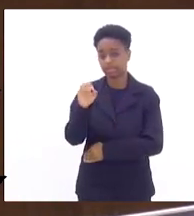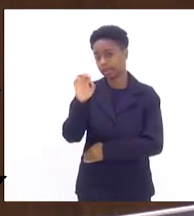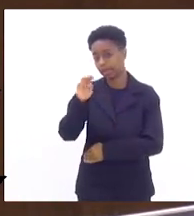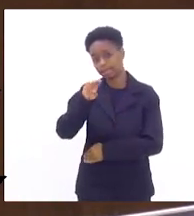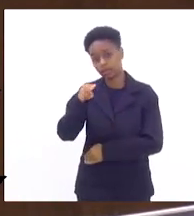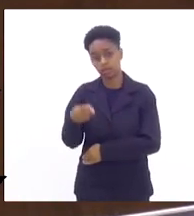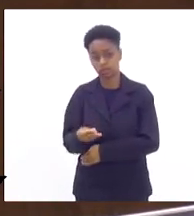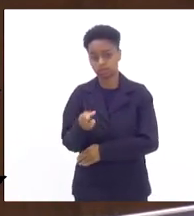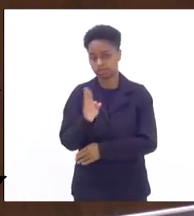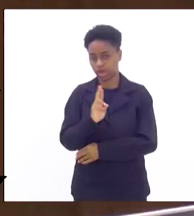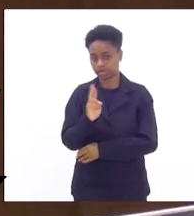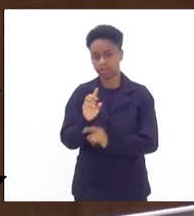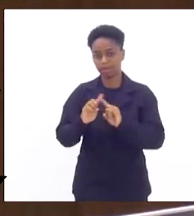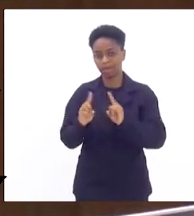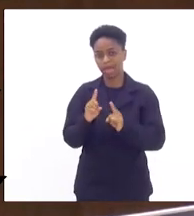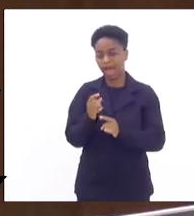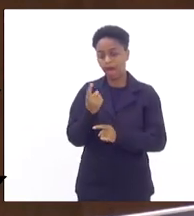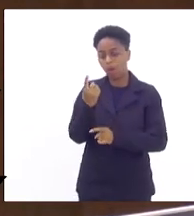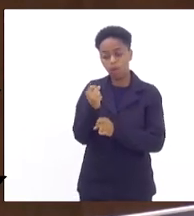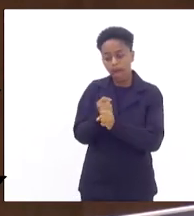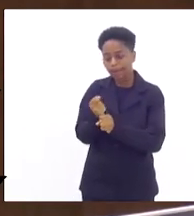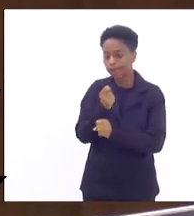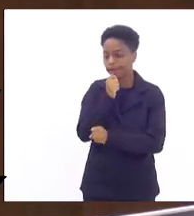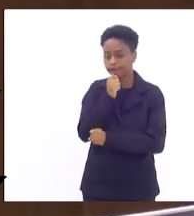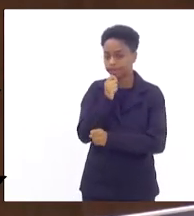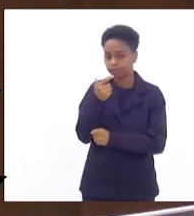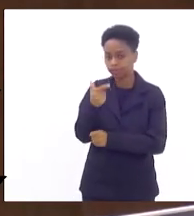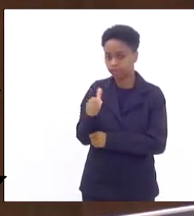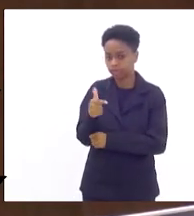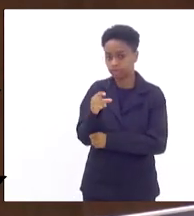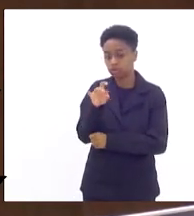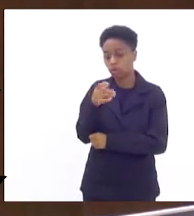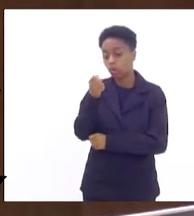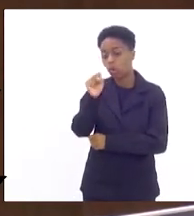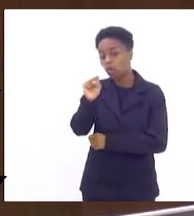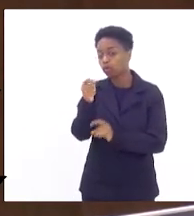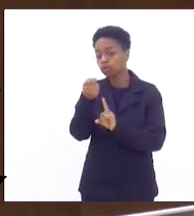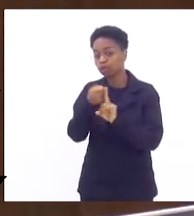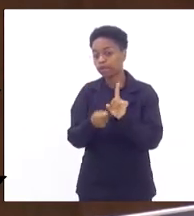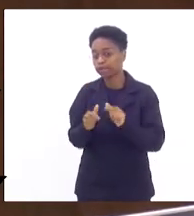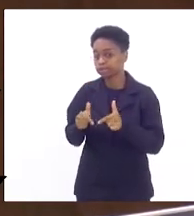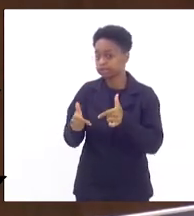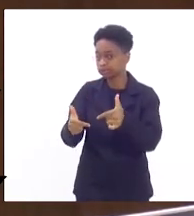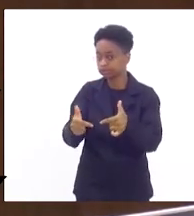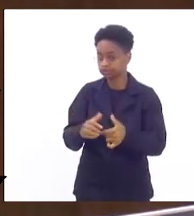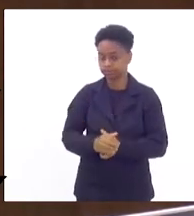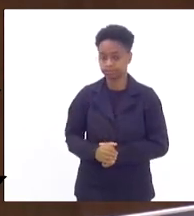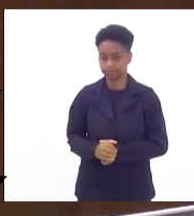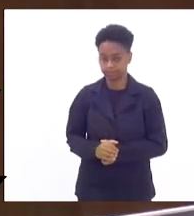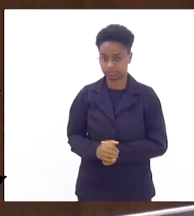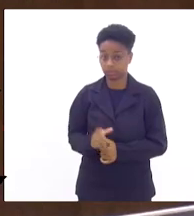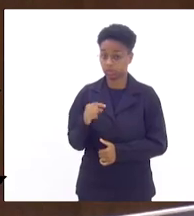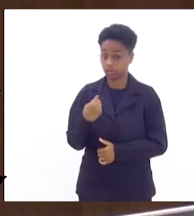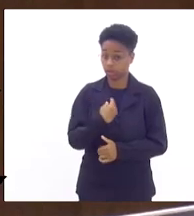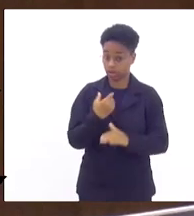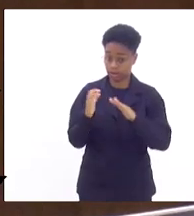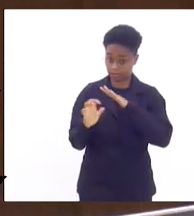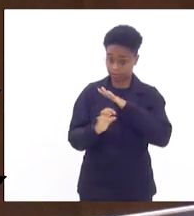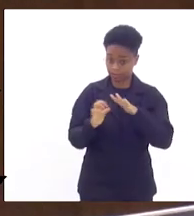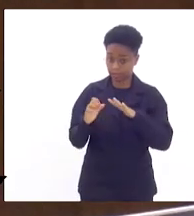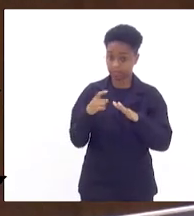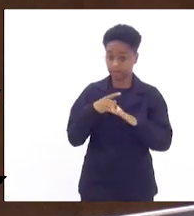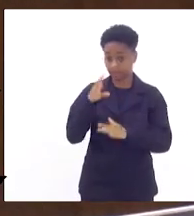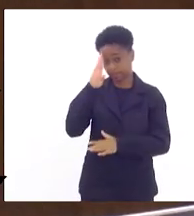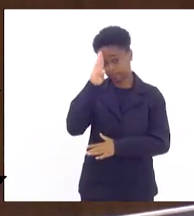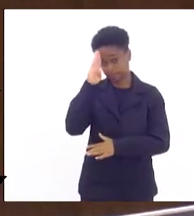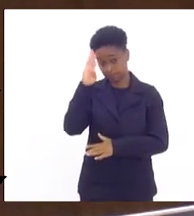nenhum ano de operação. Recém completamos 8 meses de operação. A nossa empresa ela tem como maior acionista o